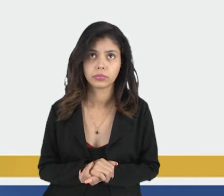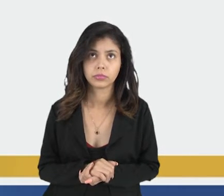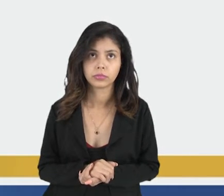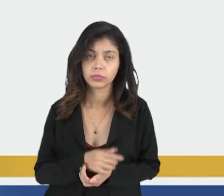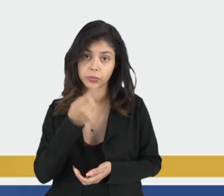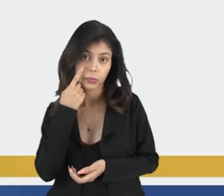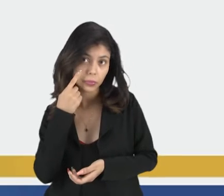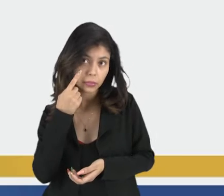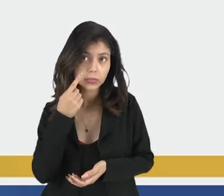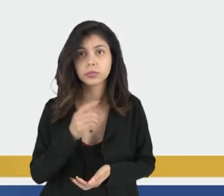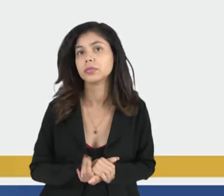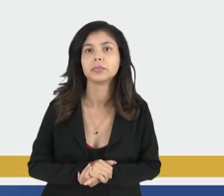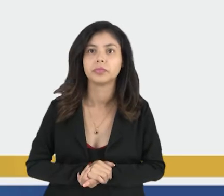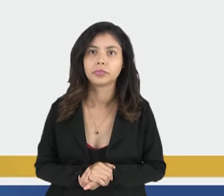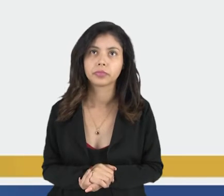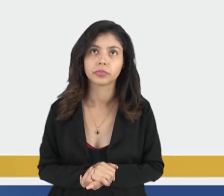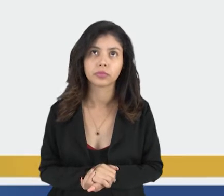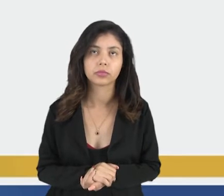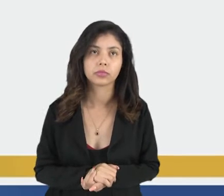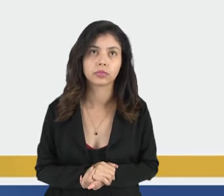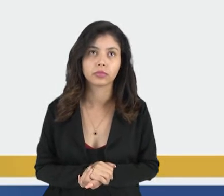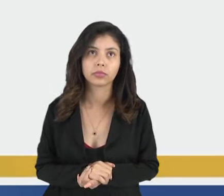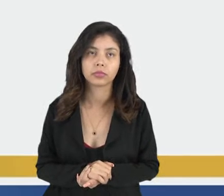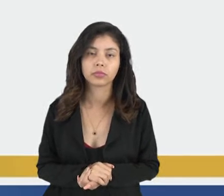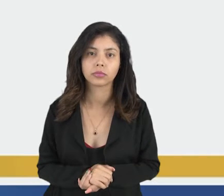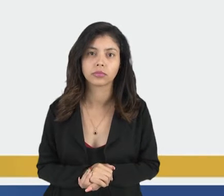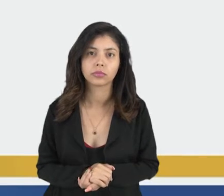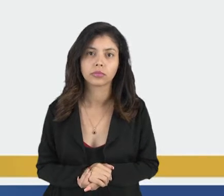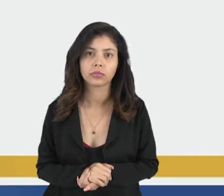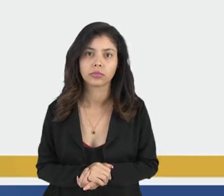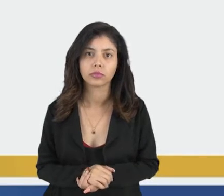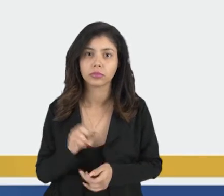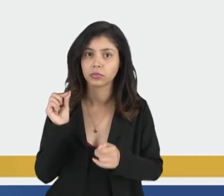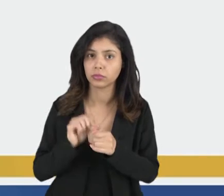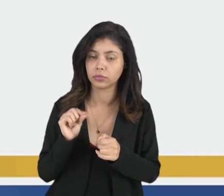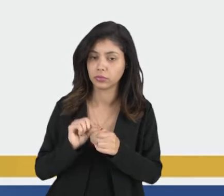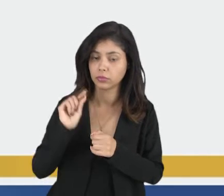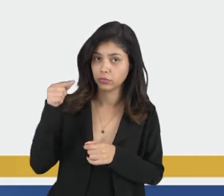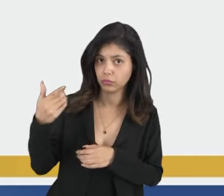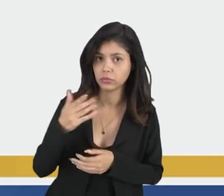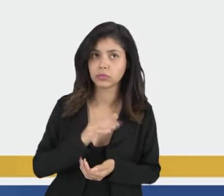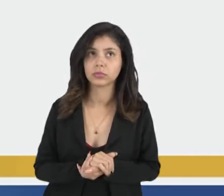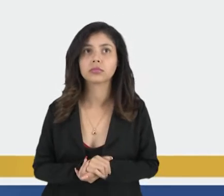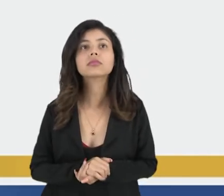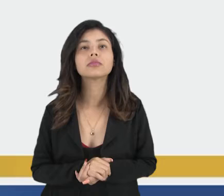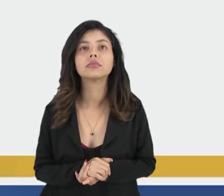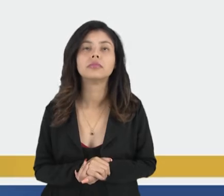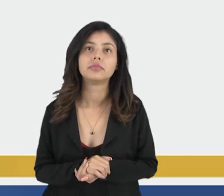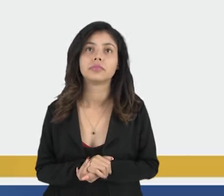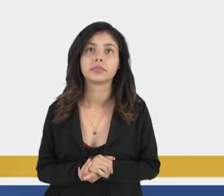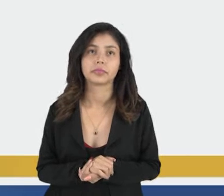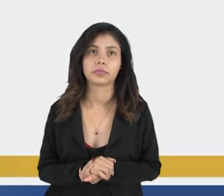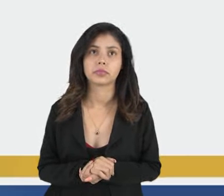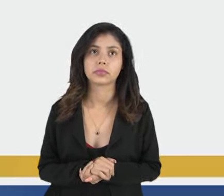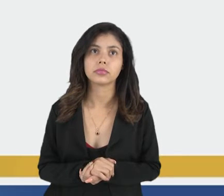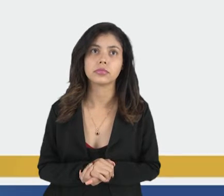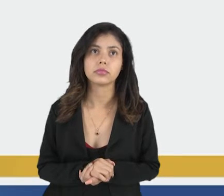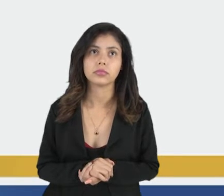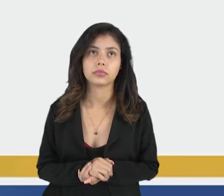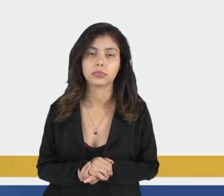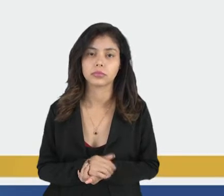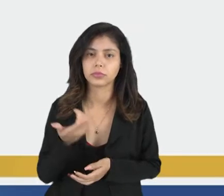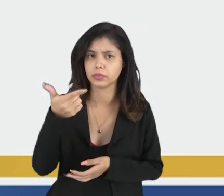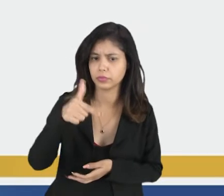Então, olha aí. Esse aí nós fizemos agora há pouco. Tá? Eu